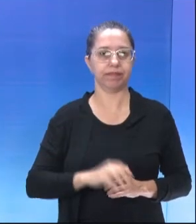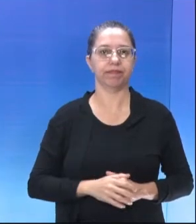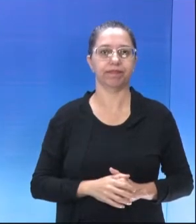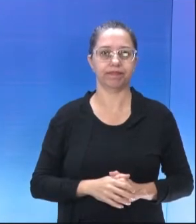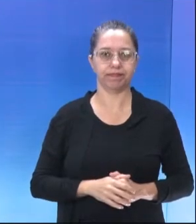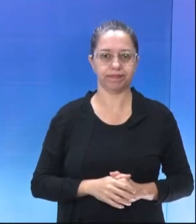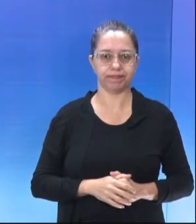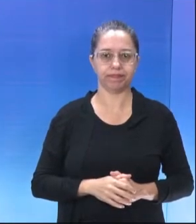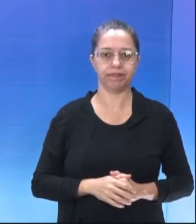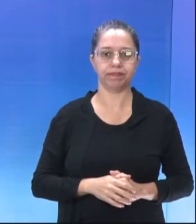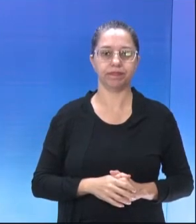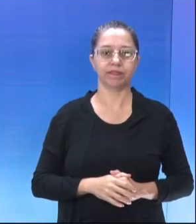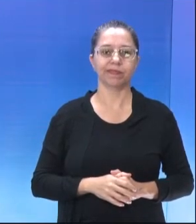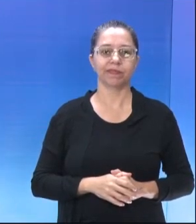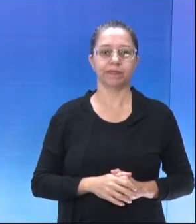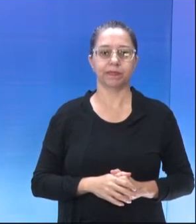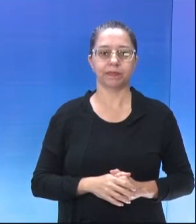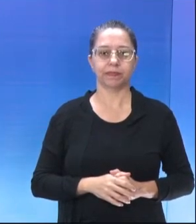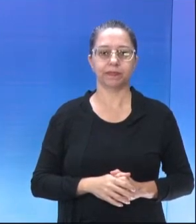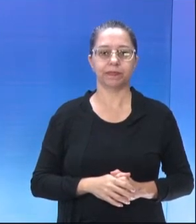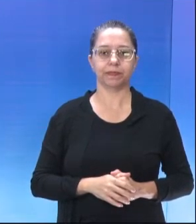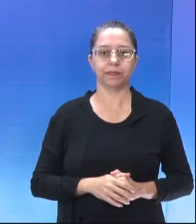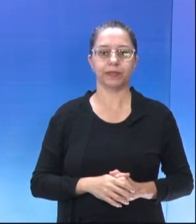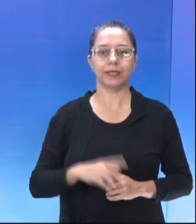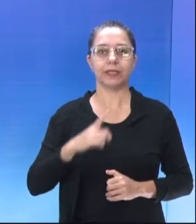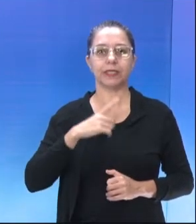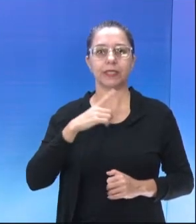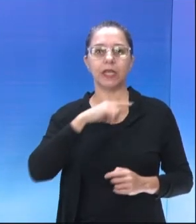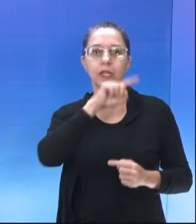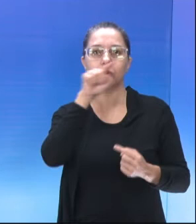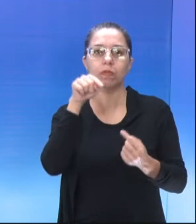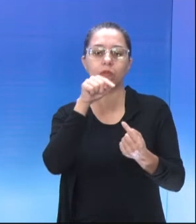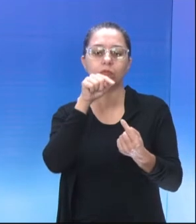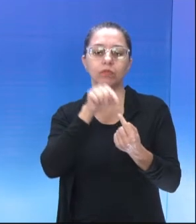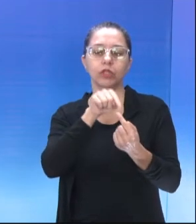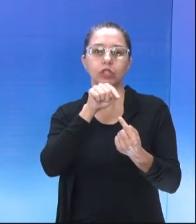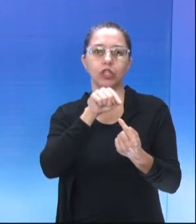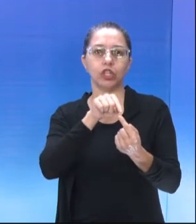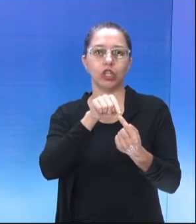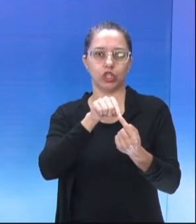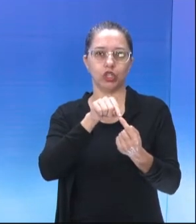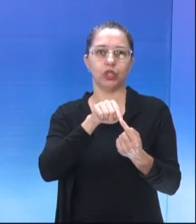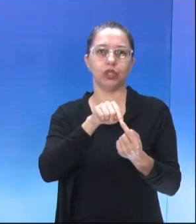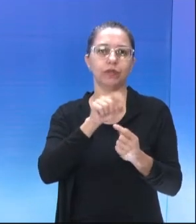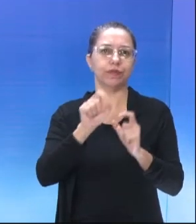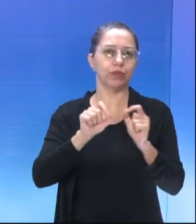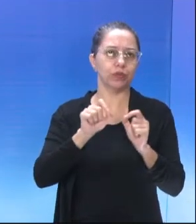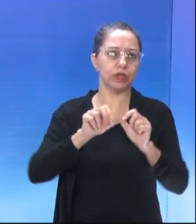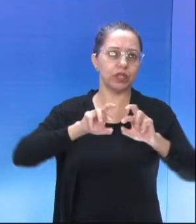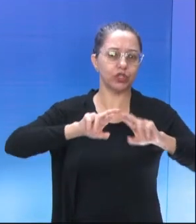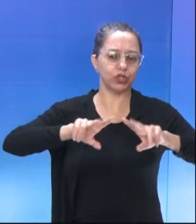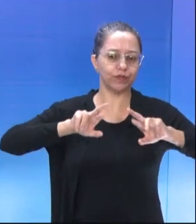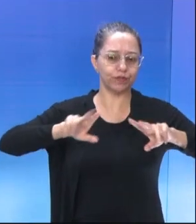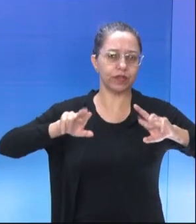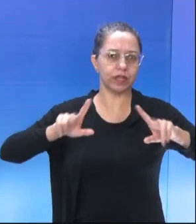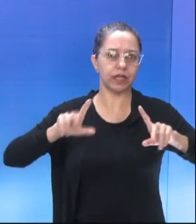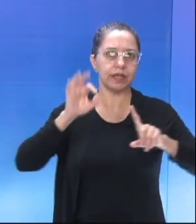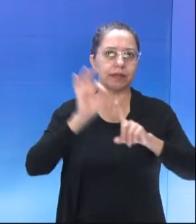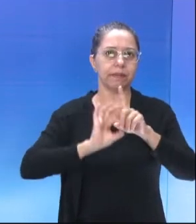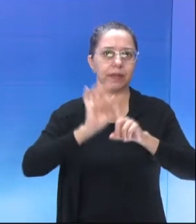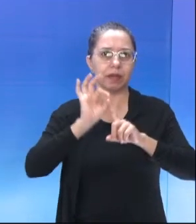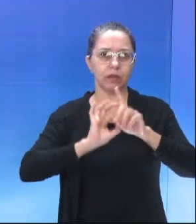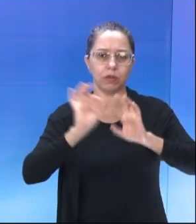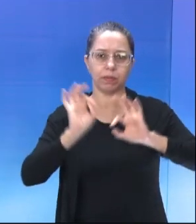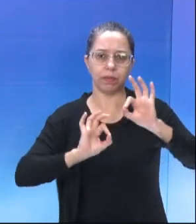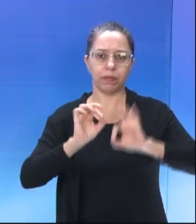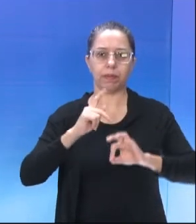só, sabendo que as enzimas podem ter sua atividade regulada por diferentes condições de